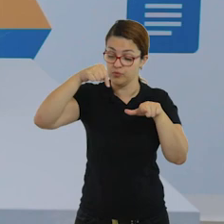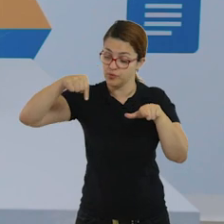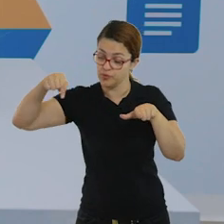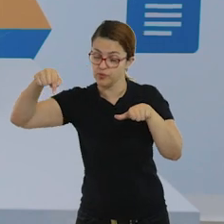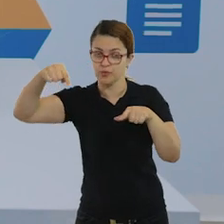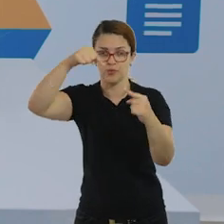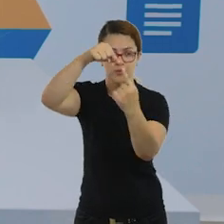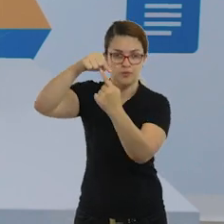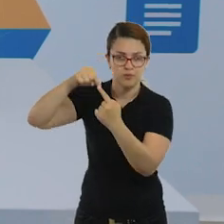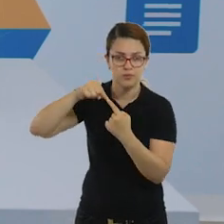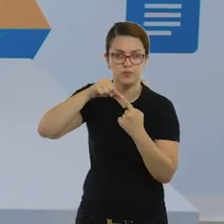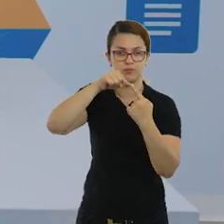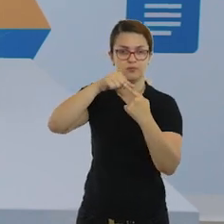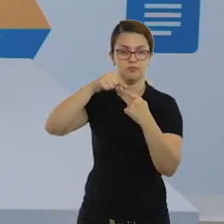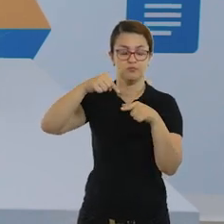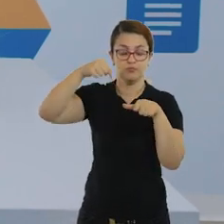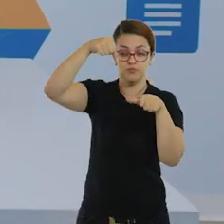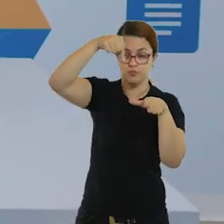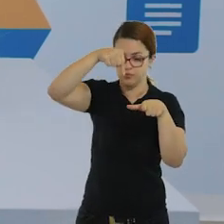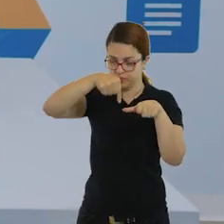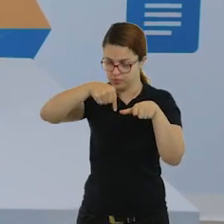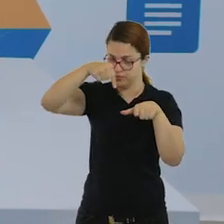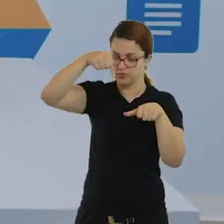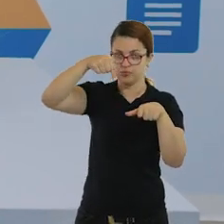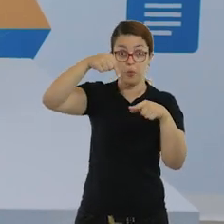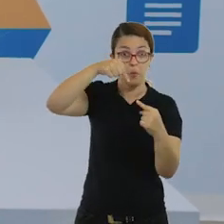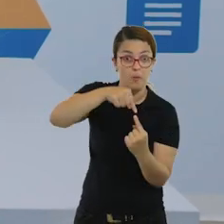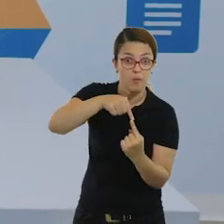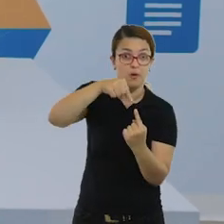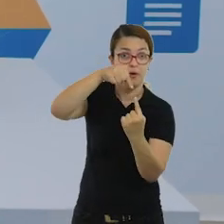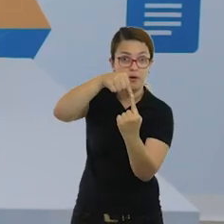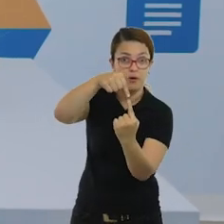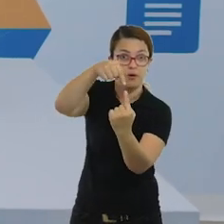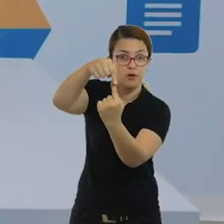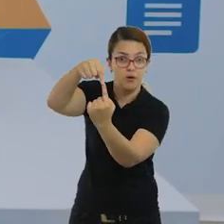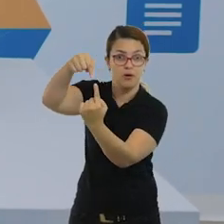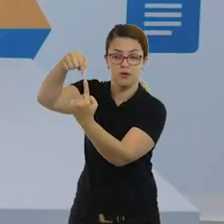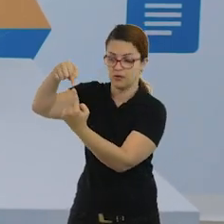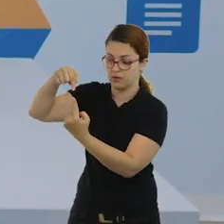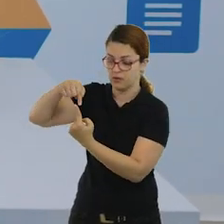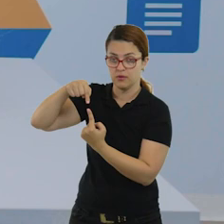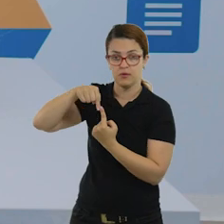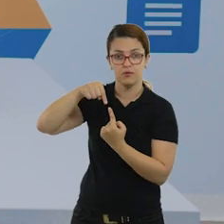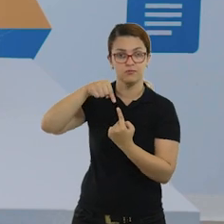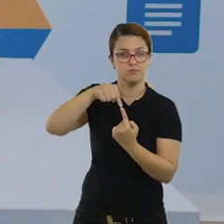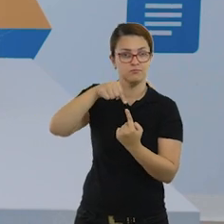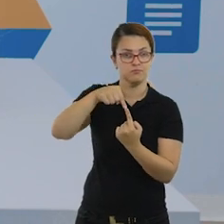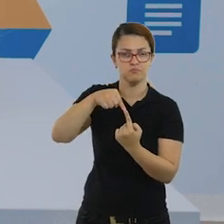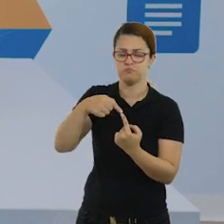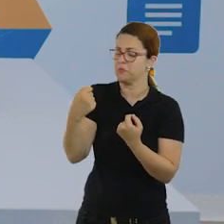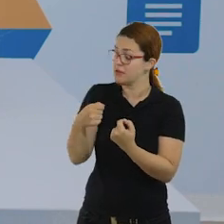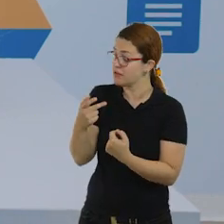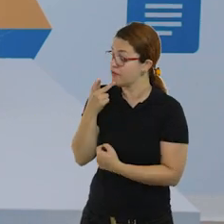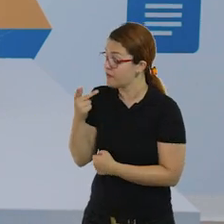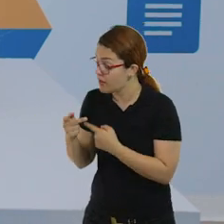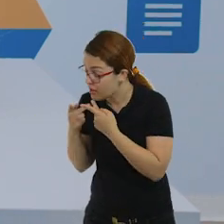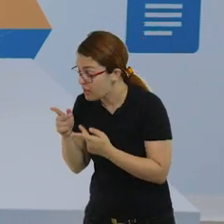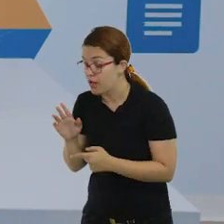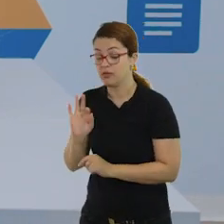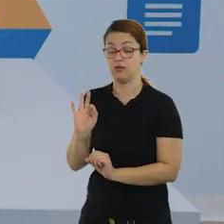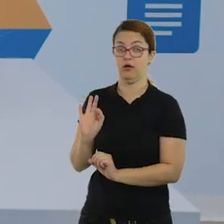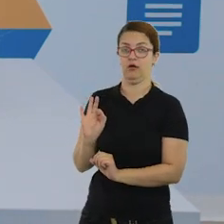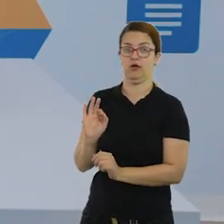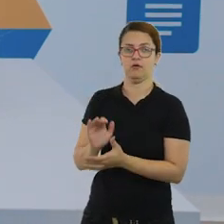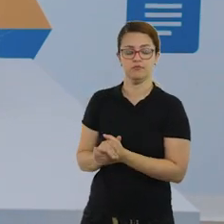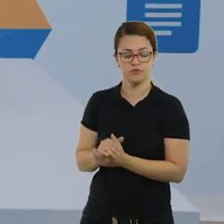você deixa ele encaixando a cor certa, deixa ele descobrir, às vezes ele não vai precisar que você fale, ele já vai